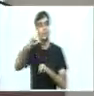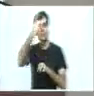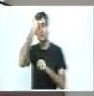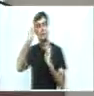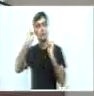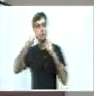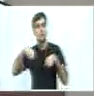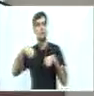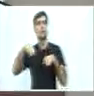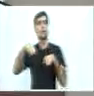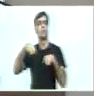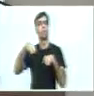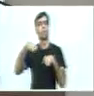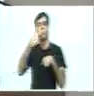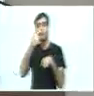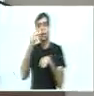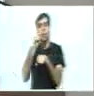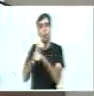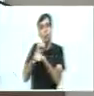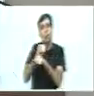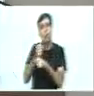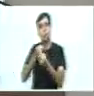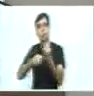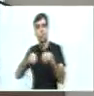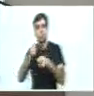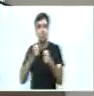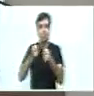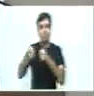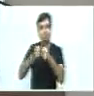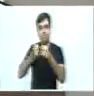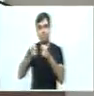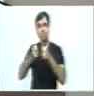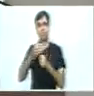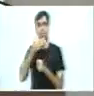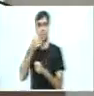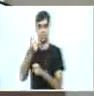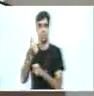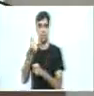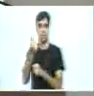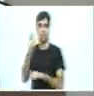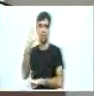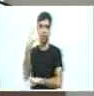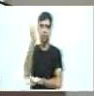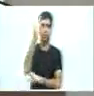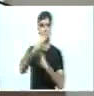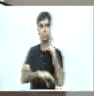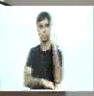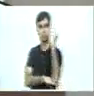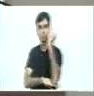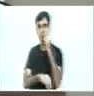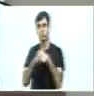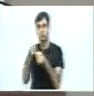residenciais que adotem algumas medidas sustentáveis em suas residências. E aí haveria um certo desconto